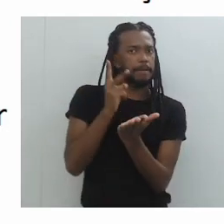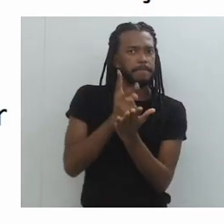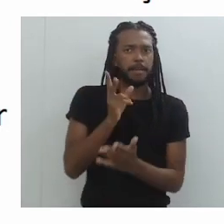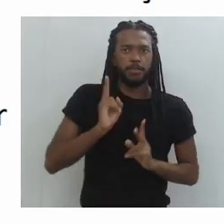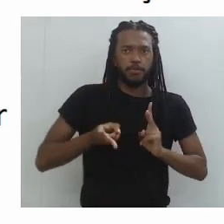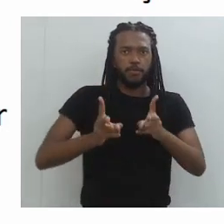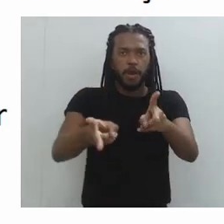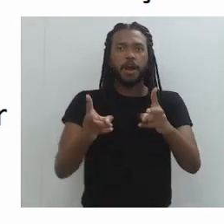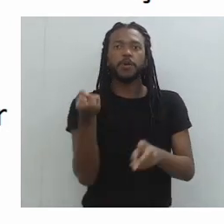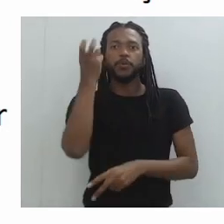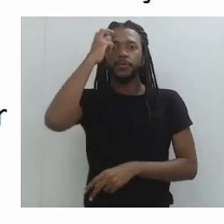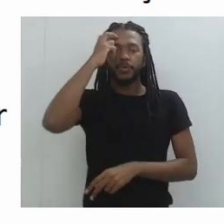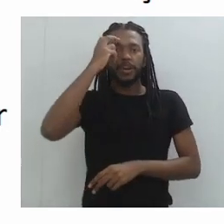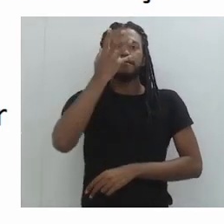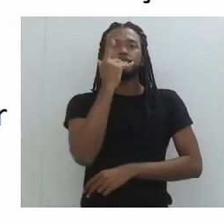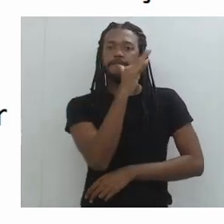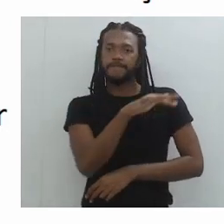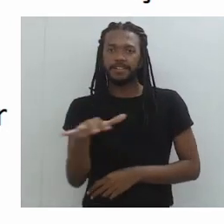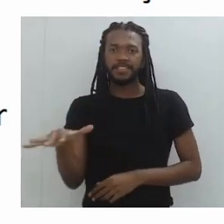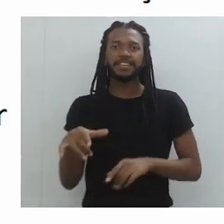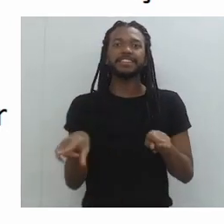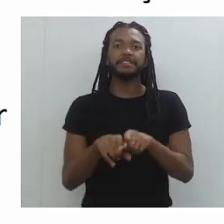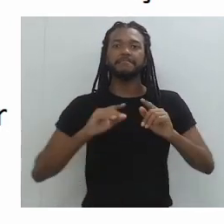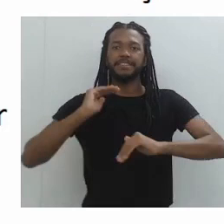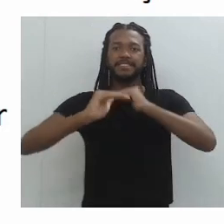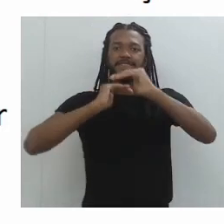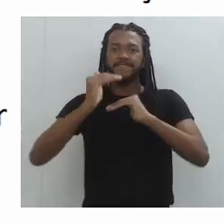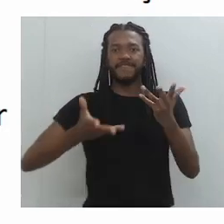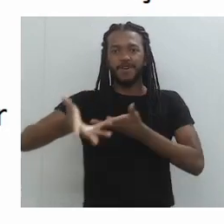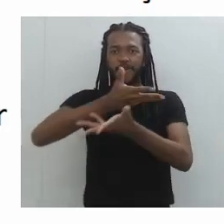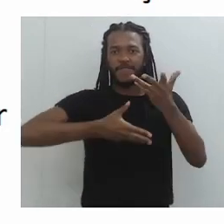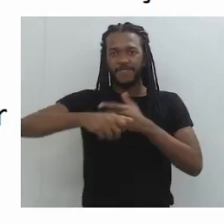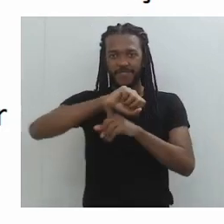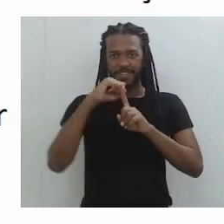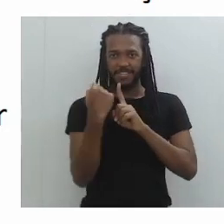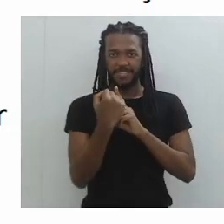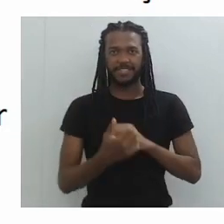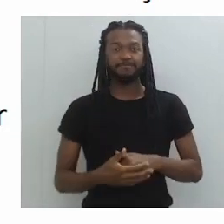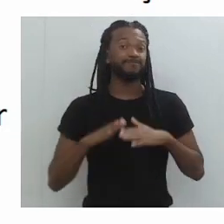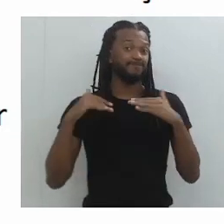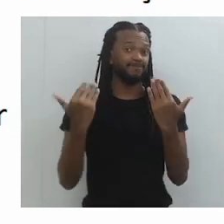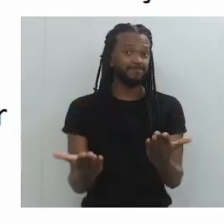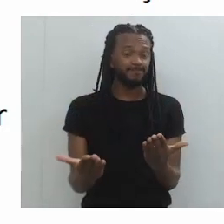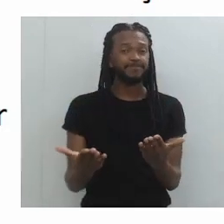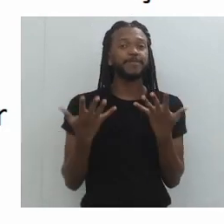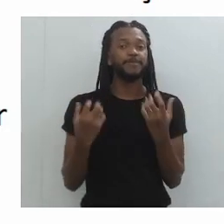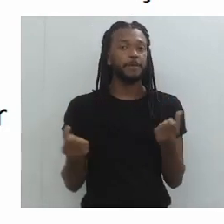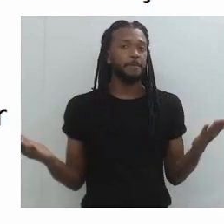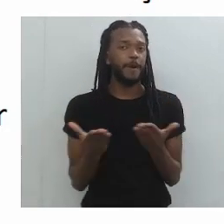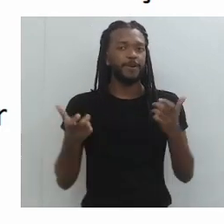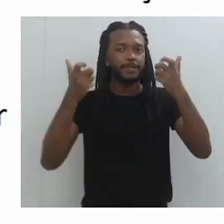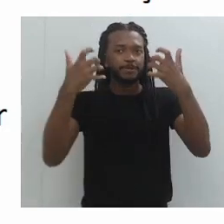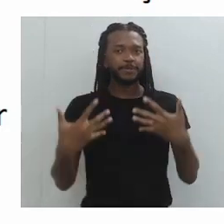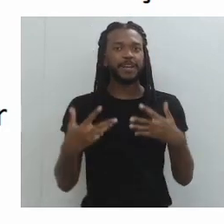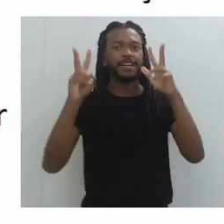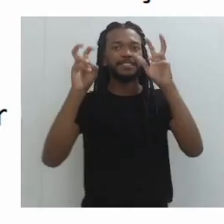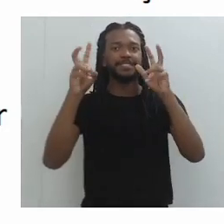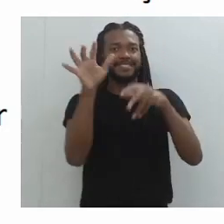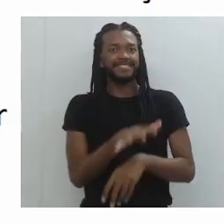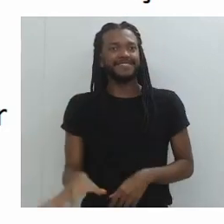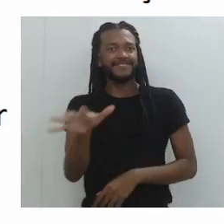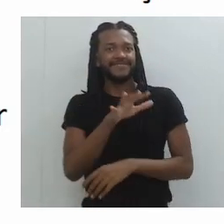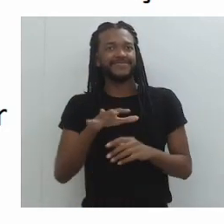cultura infantil e desenvolver a convivência social. Então, vamos falar agora um pouquinho sobre